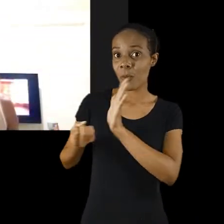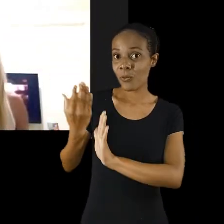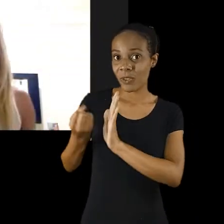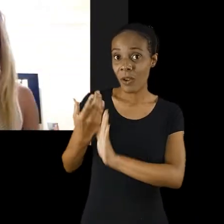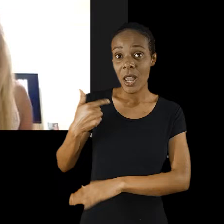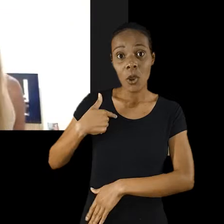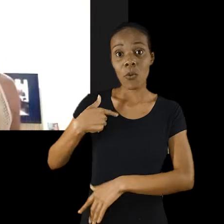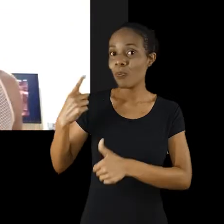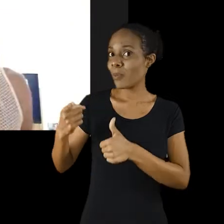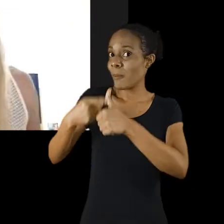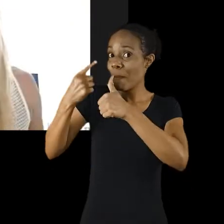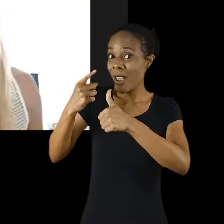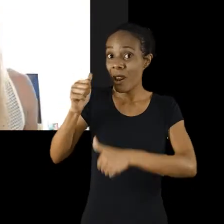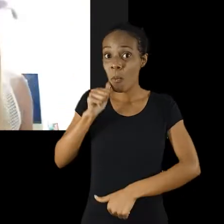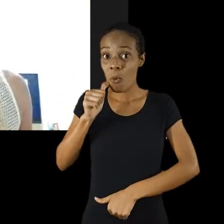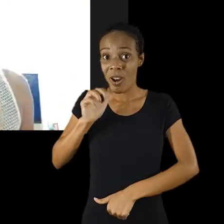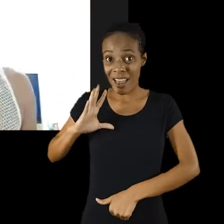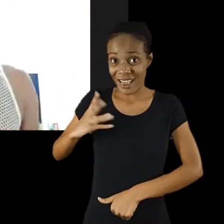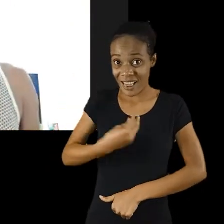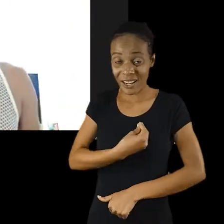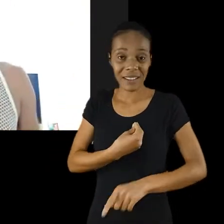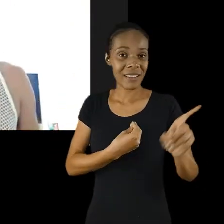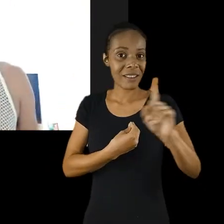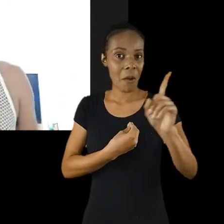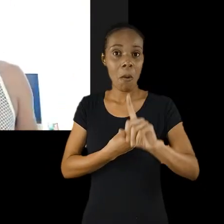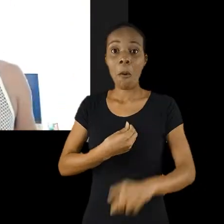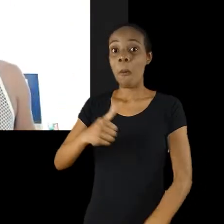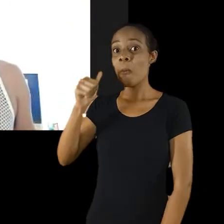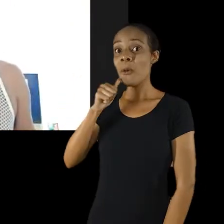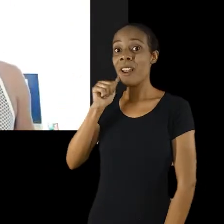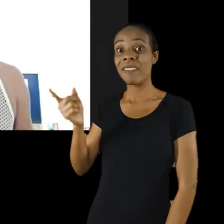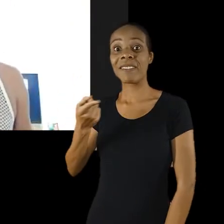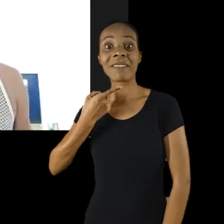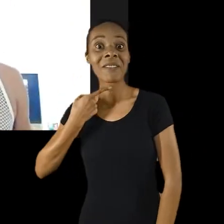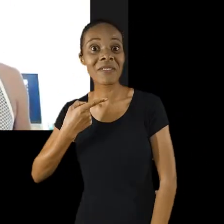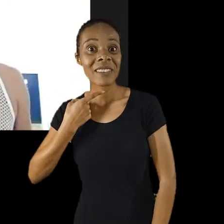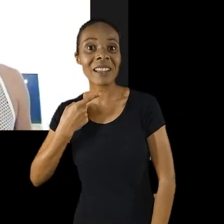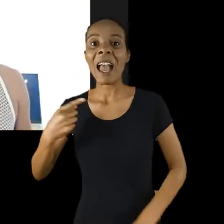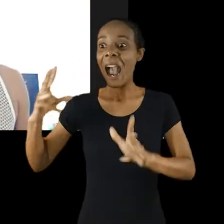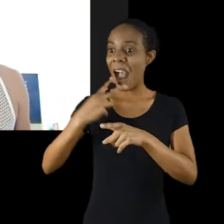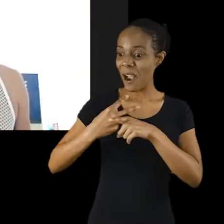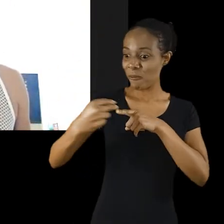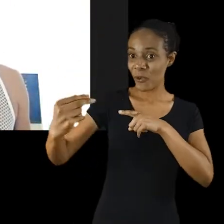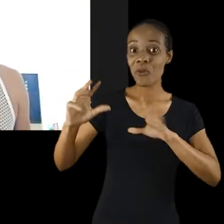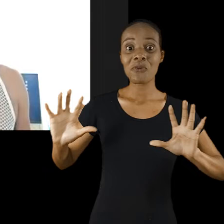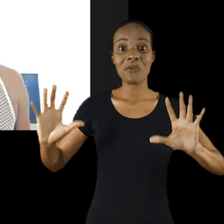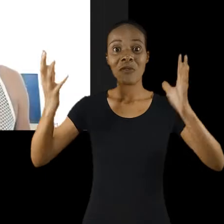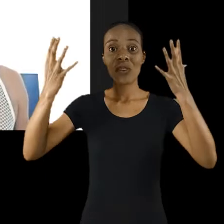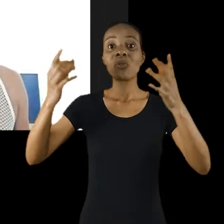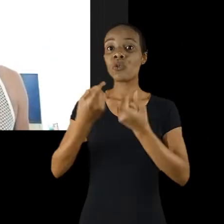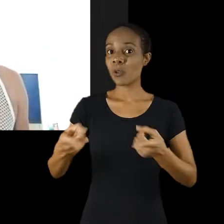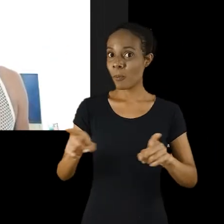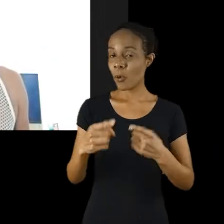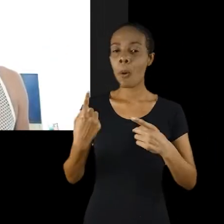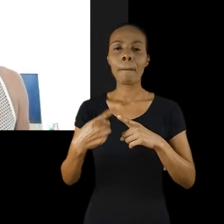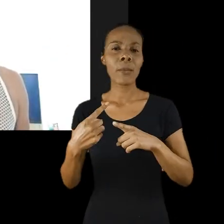a primeira mulher trans, eu sou a primeira travesti. A ser campeã do Festival de Música, porque a palavra